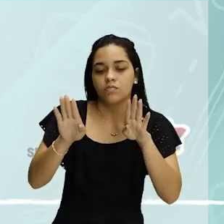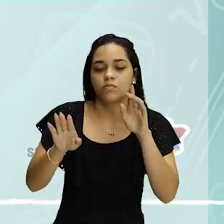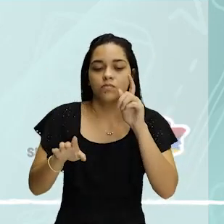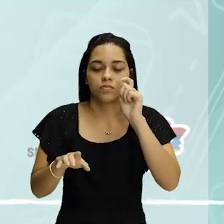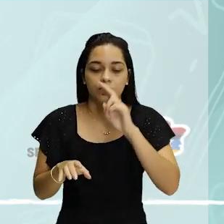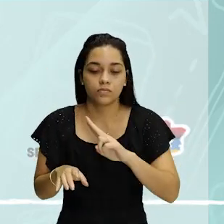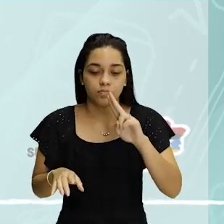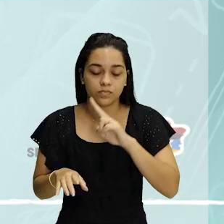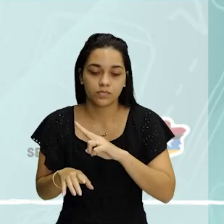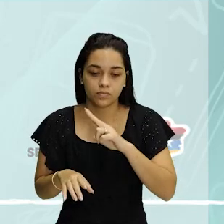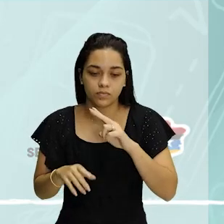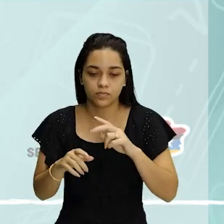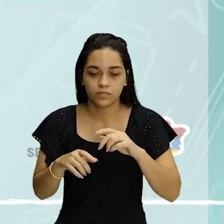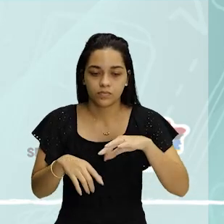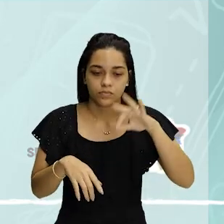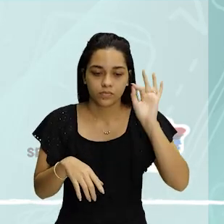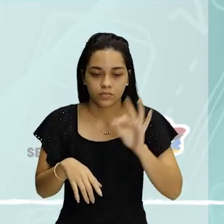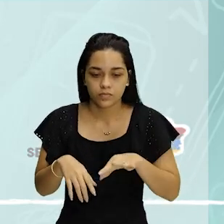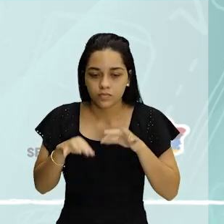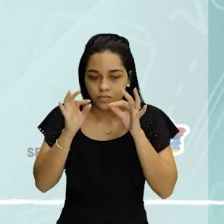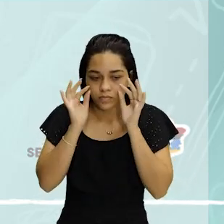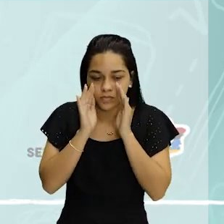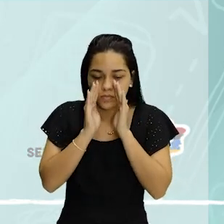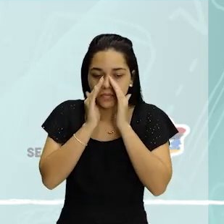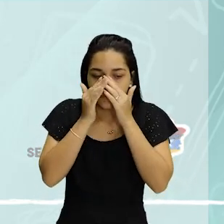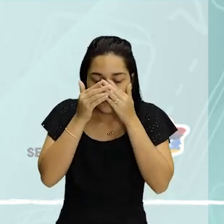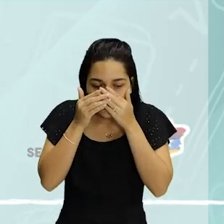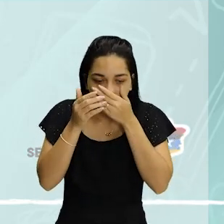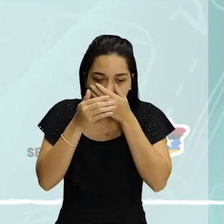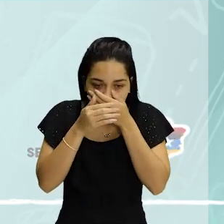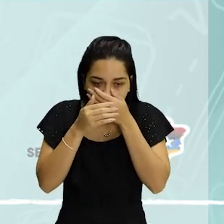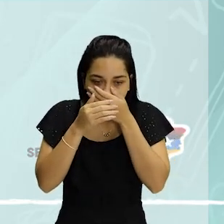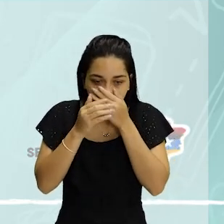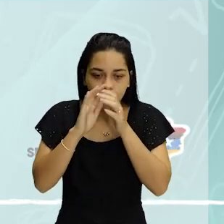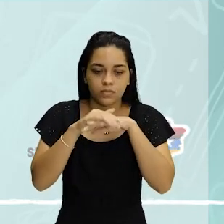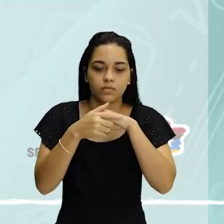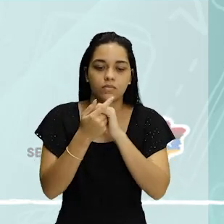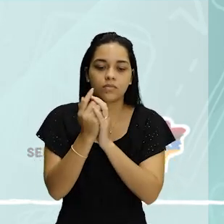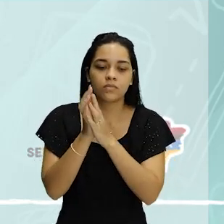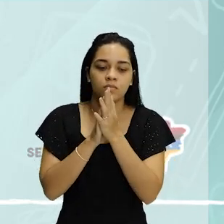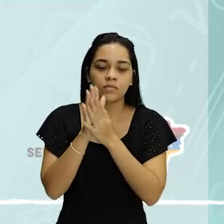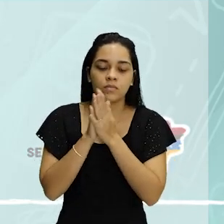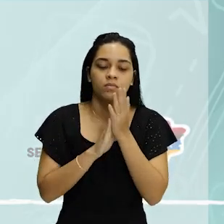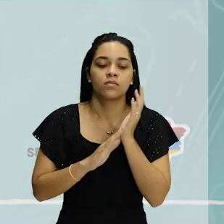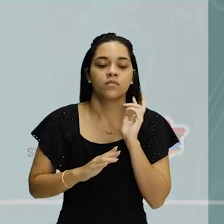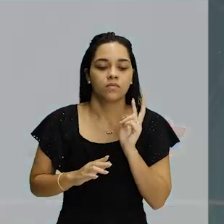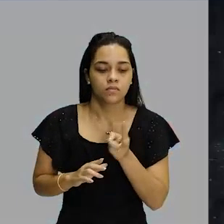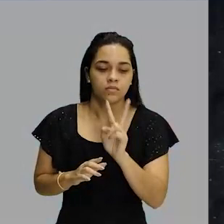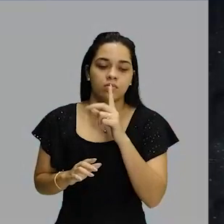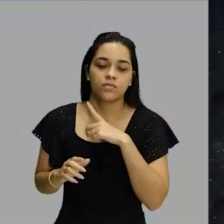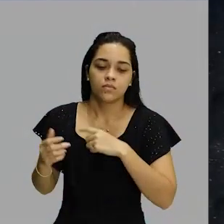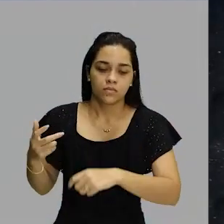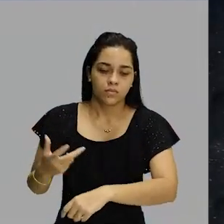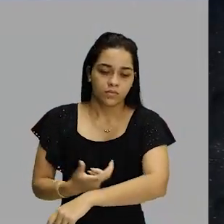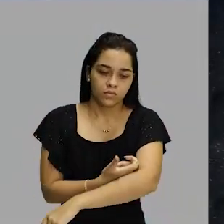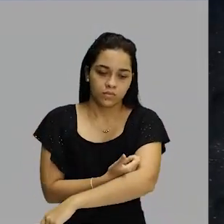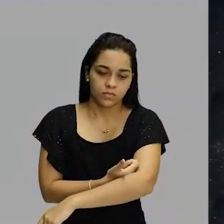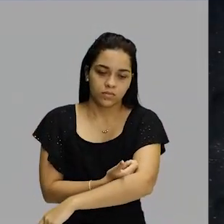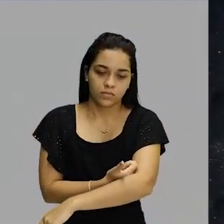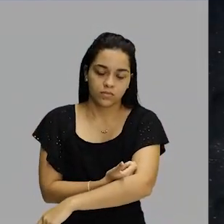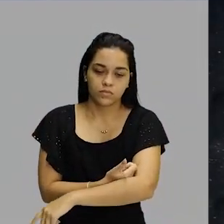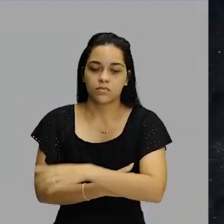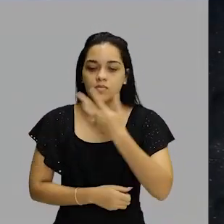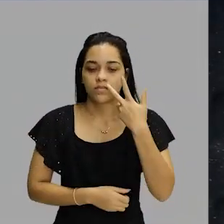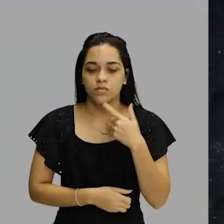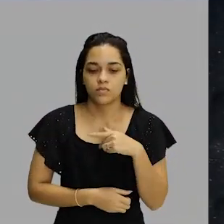forma de transmissão. Evitar ambientes mal ventilados, usar lenços para cobrir o rosto. Nesse